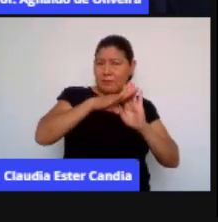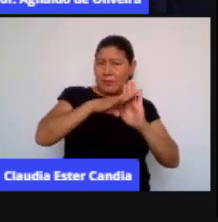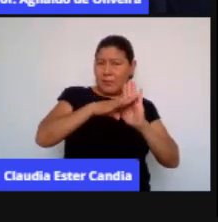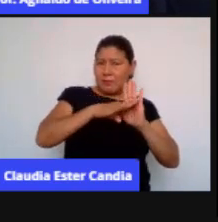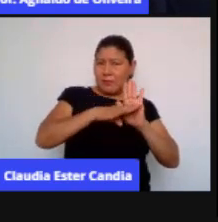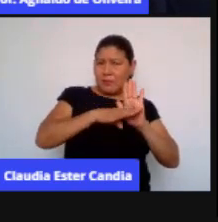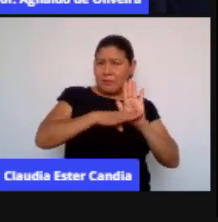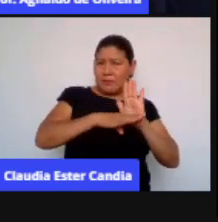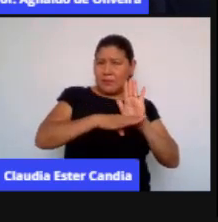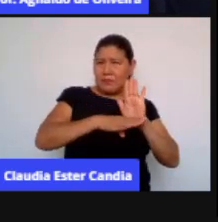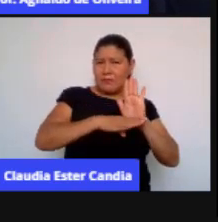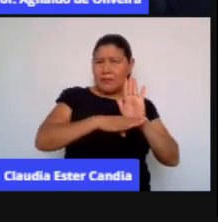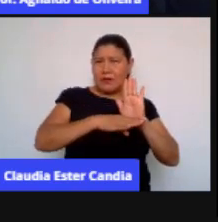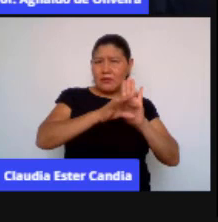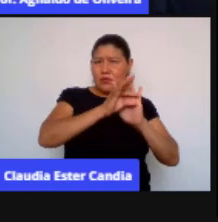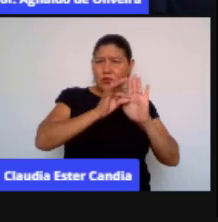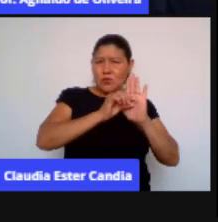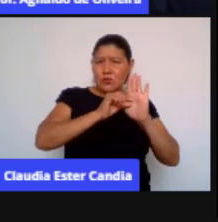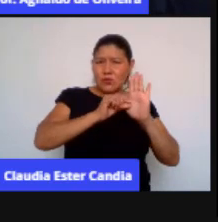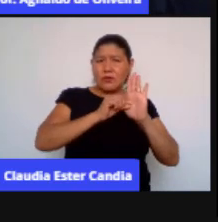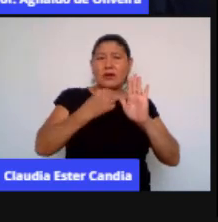grandes medidas e assim vai.